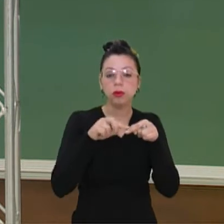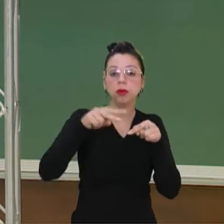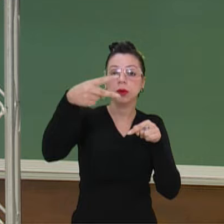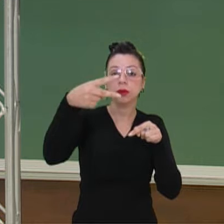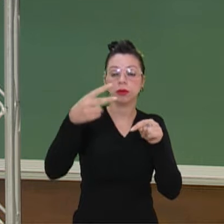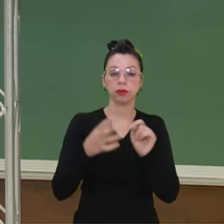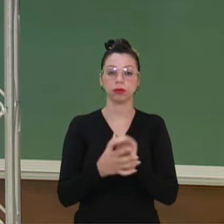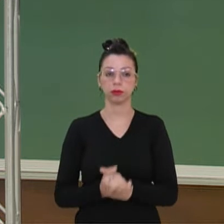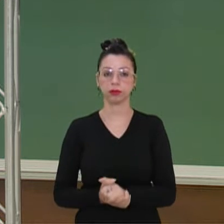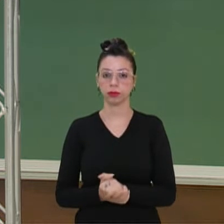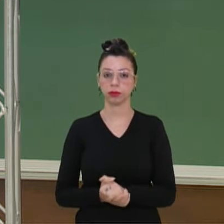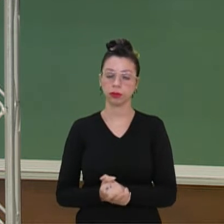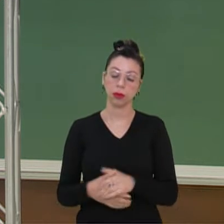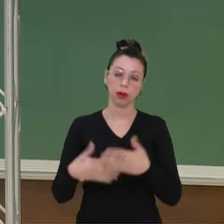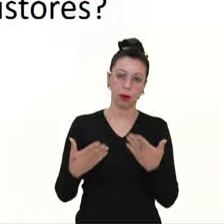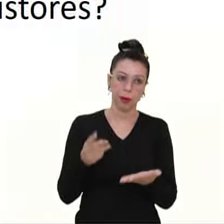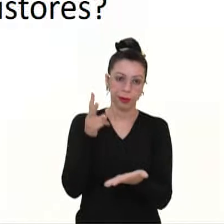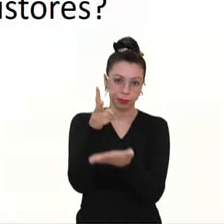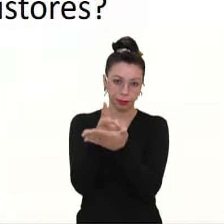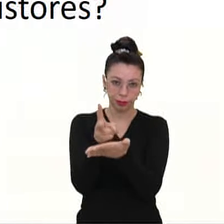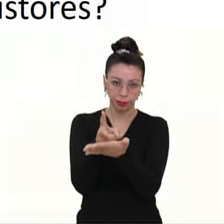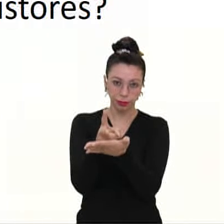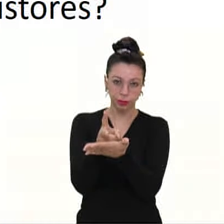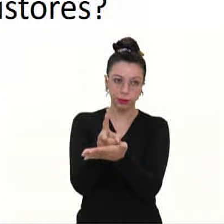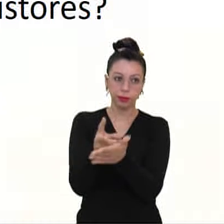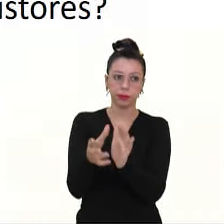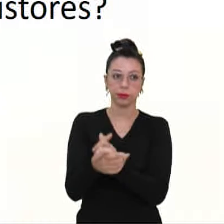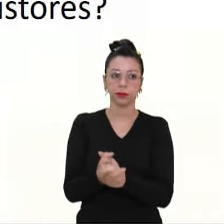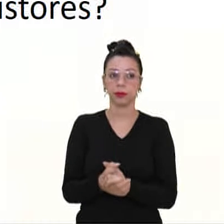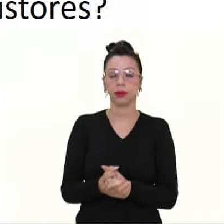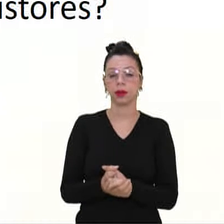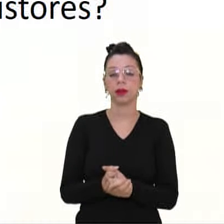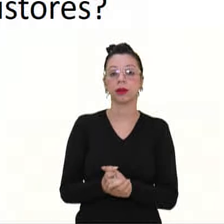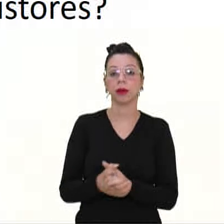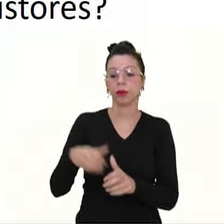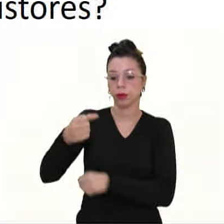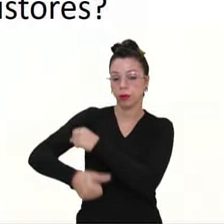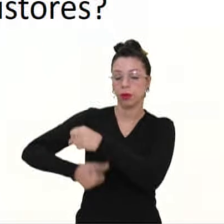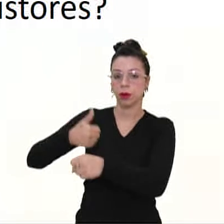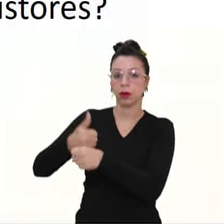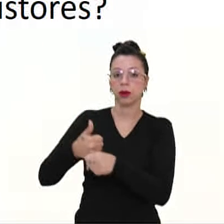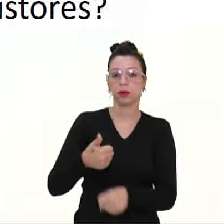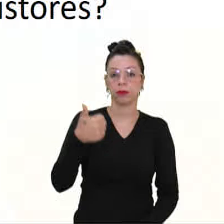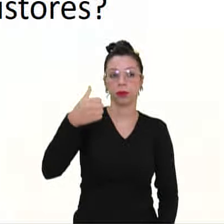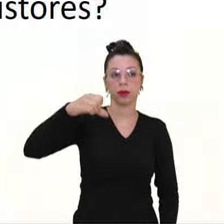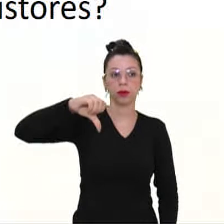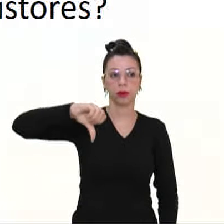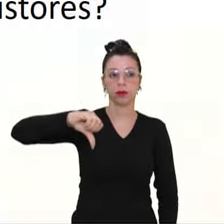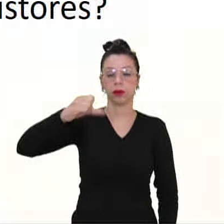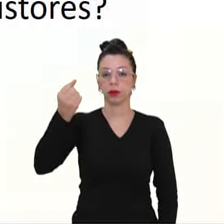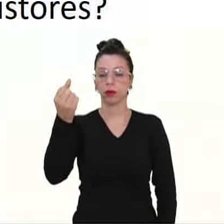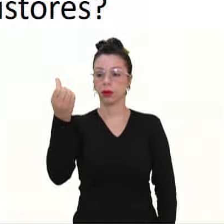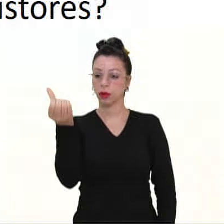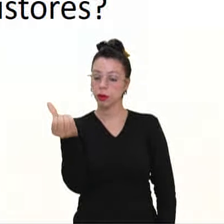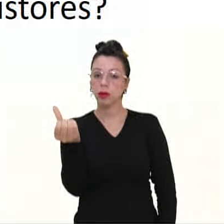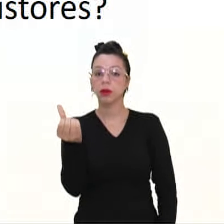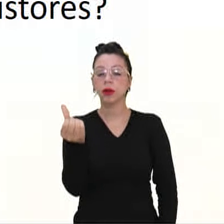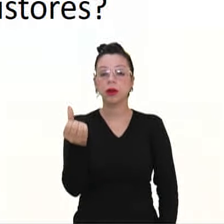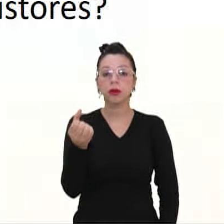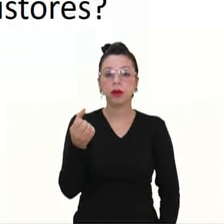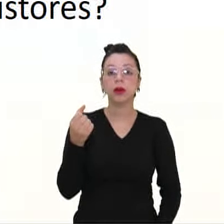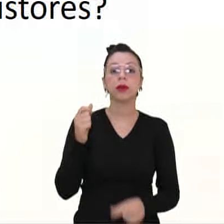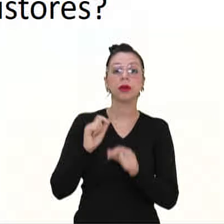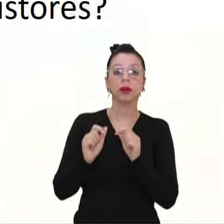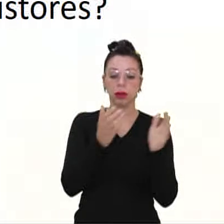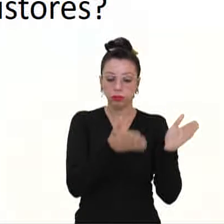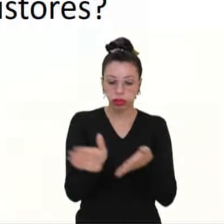Bom, continuando, ó. Em 1976, uma empresa fabricava um processador contendo 100